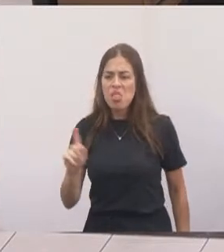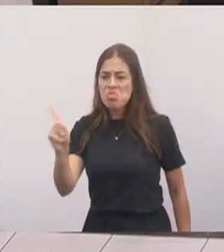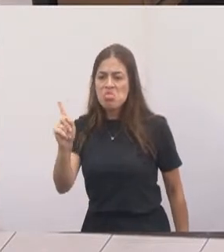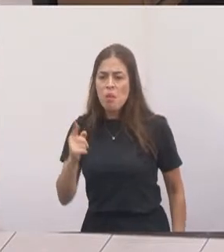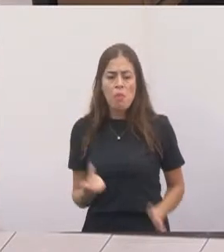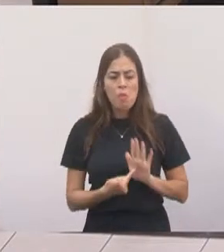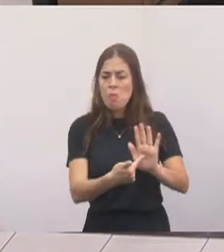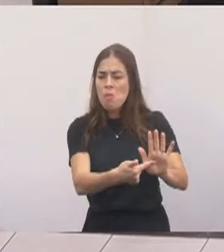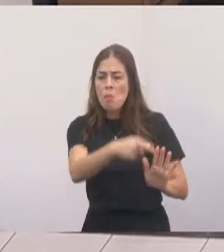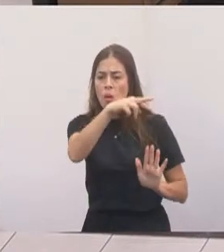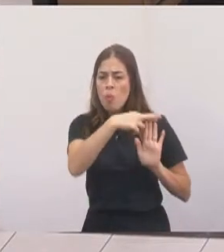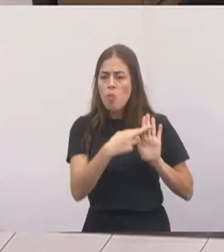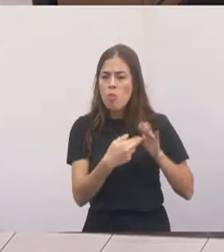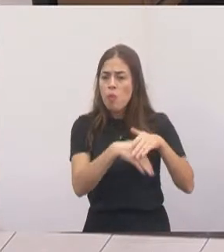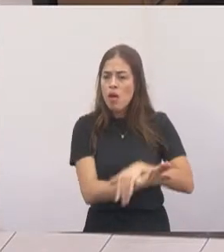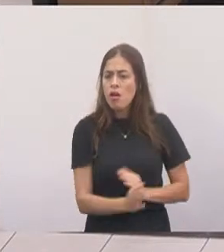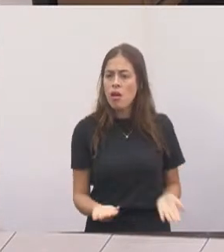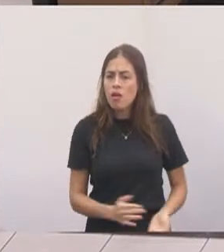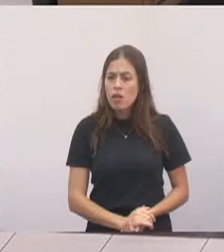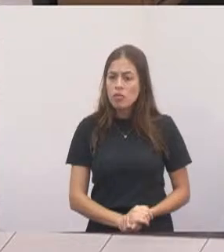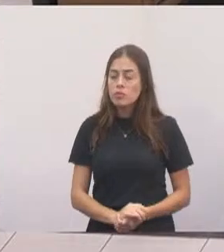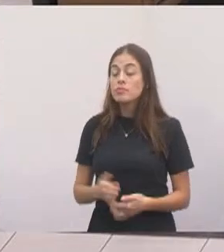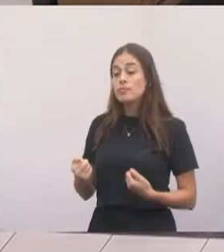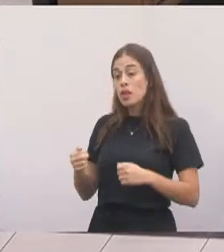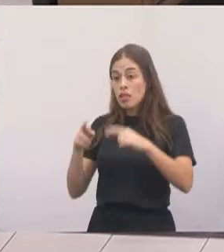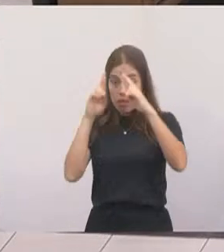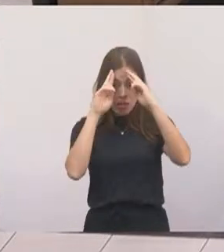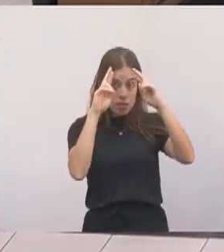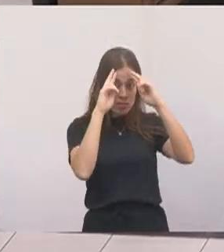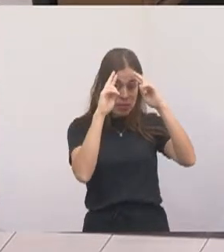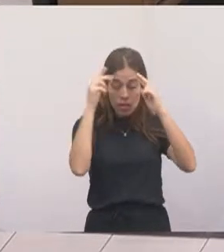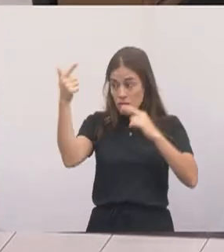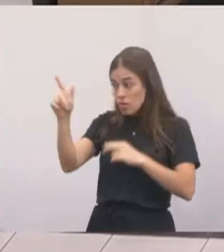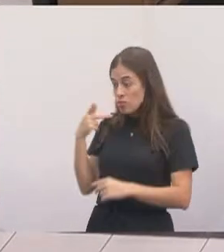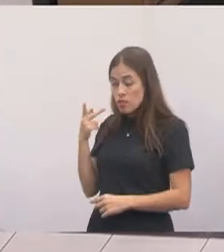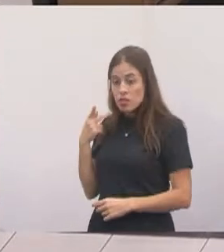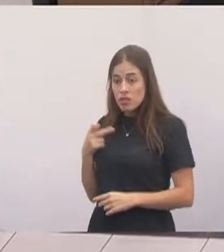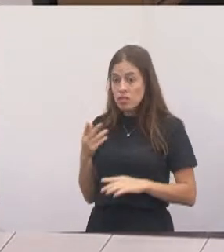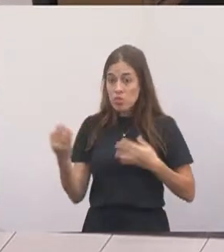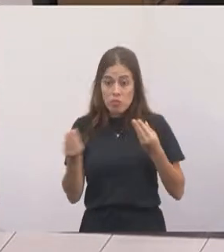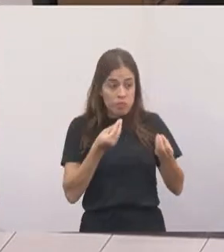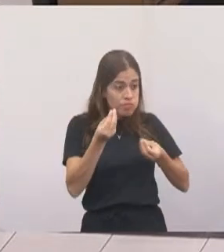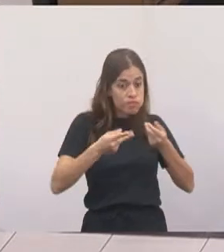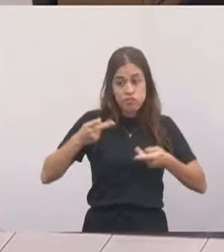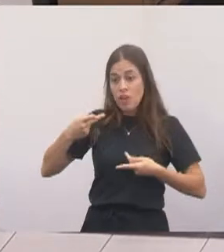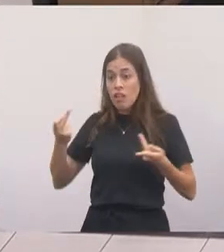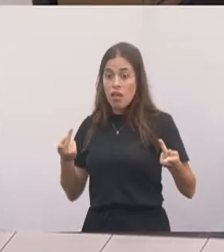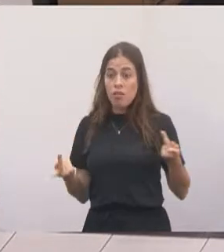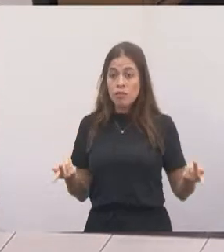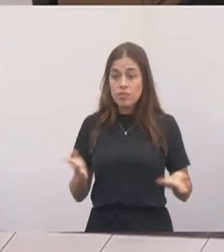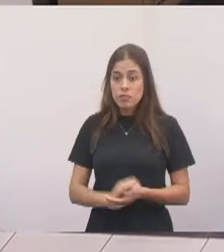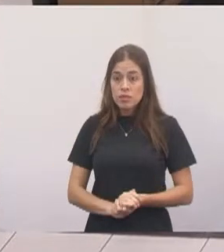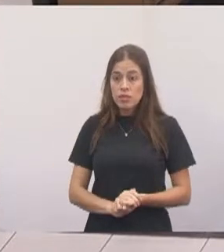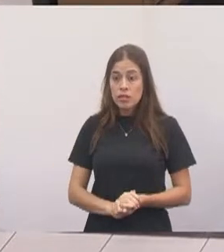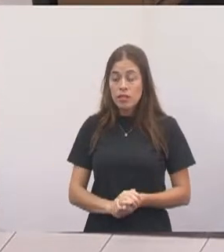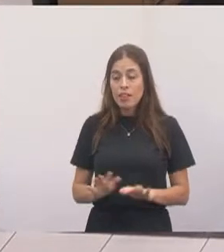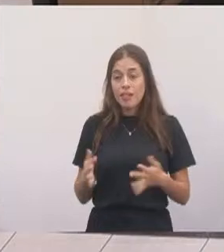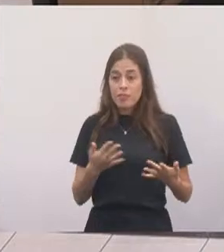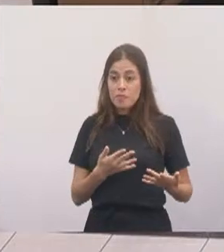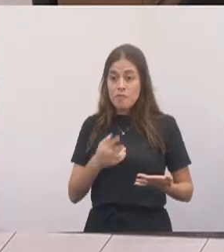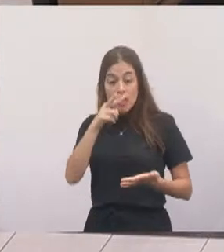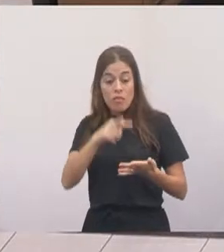não consta isso no regimento interno. Vereadora, A gente tem que ter respeito com a palavra do outro vereador. Acho que você não leu o regimento. Eu acho que o